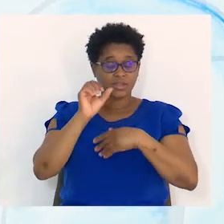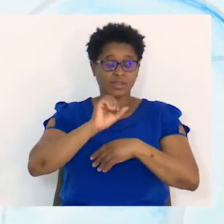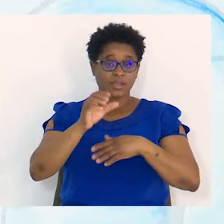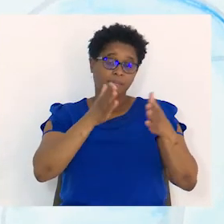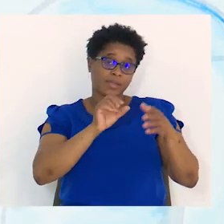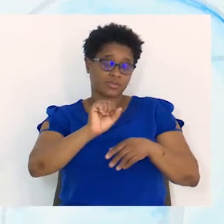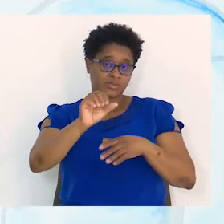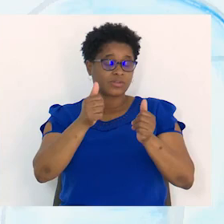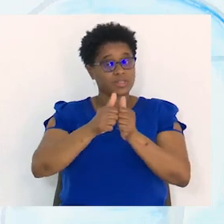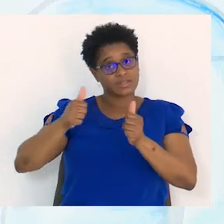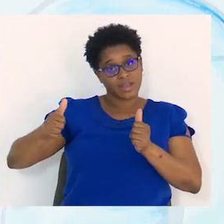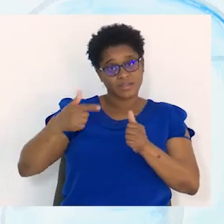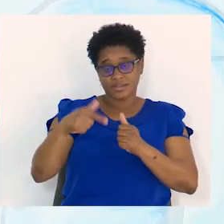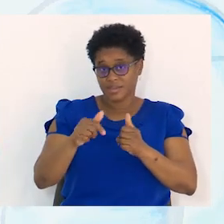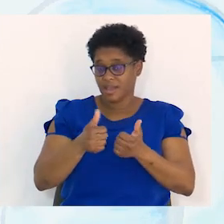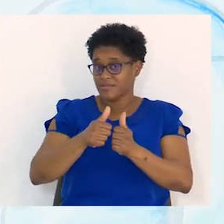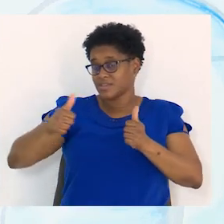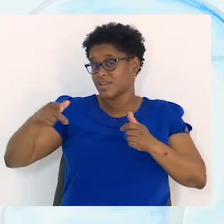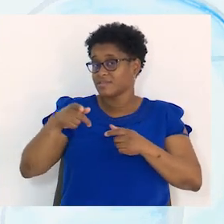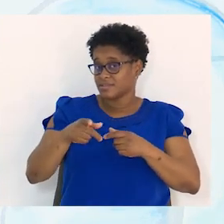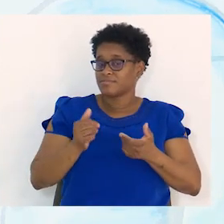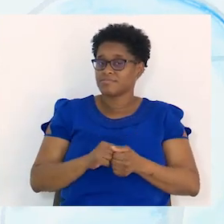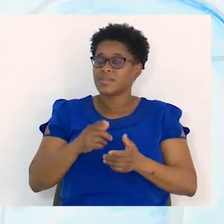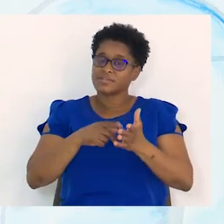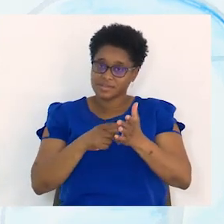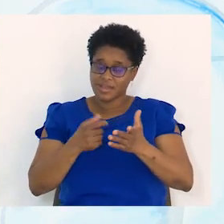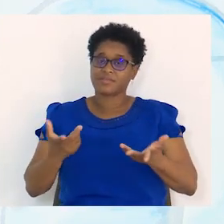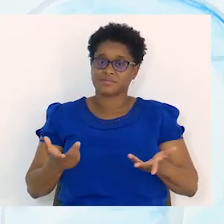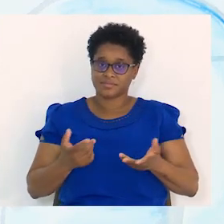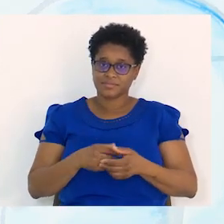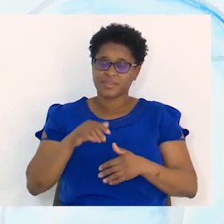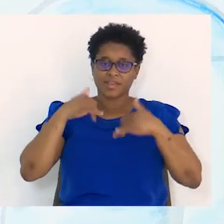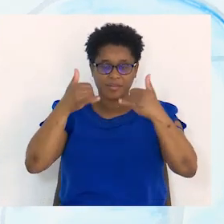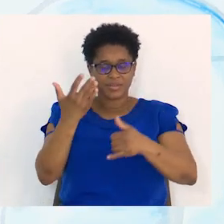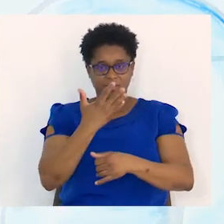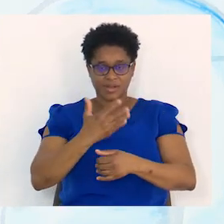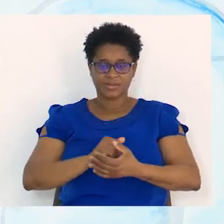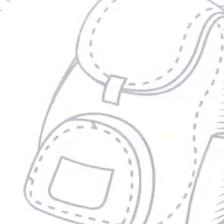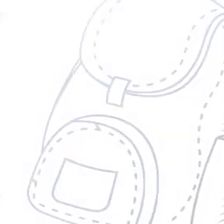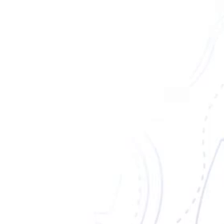Mantém-te distante. Não é estar afastado de. É necessário. Até a próxima aula.